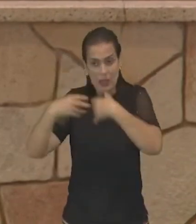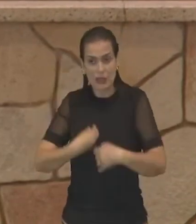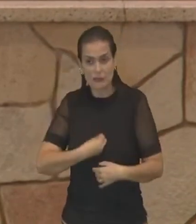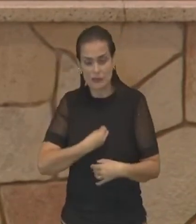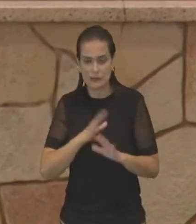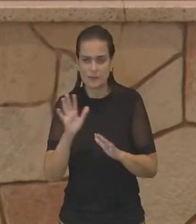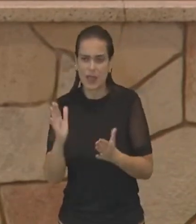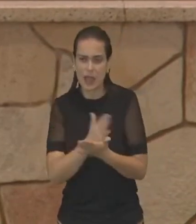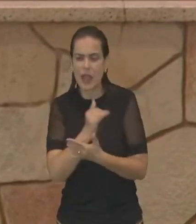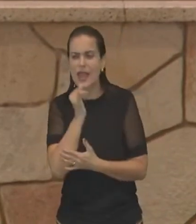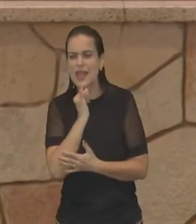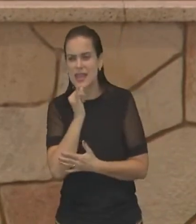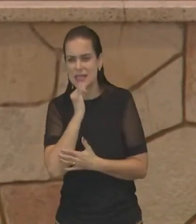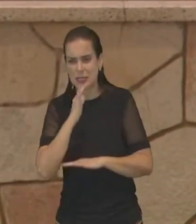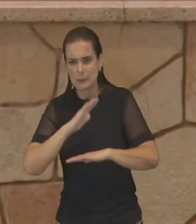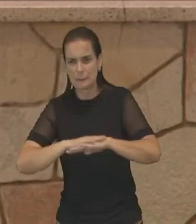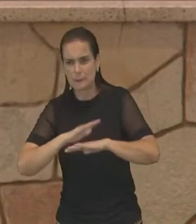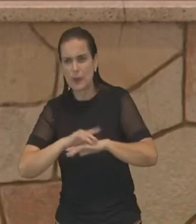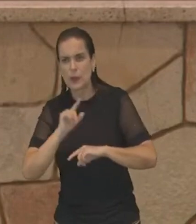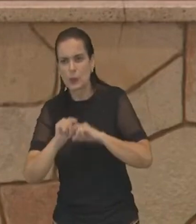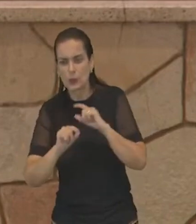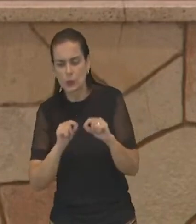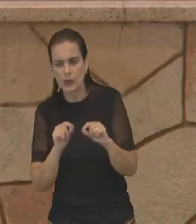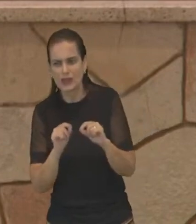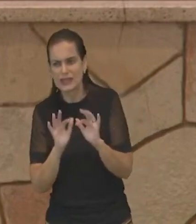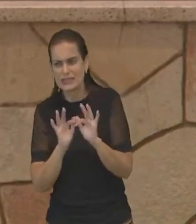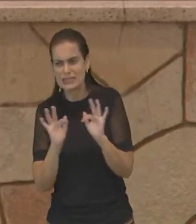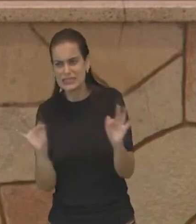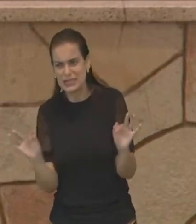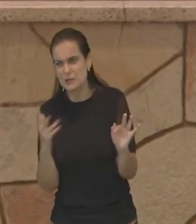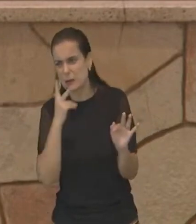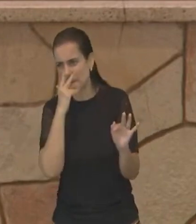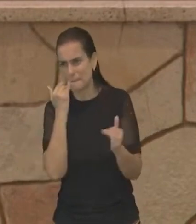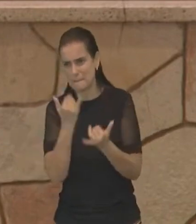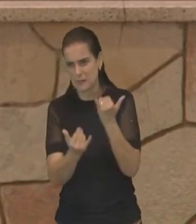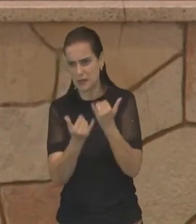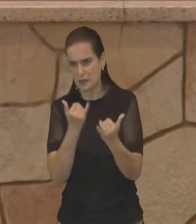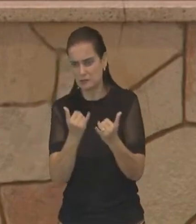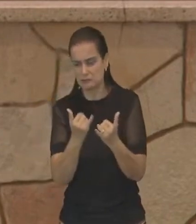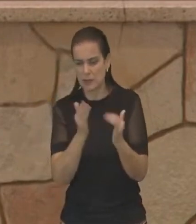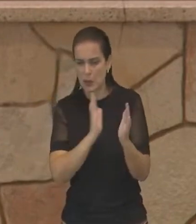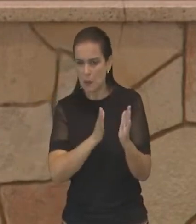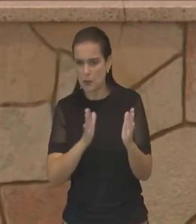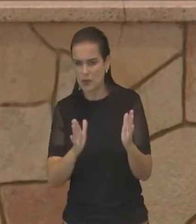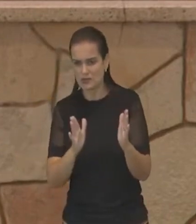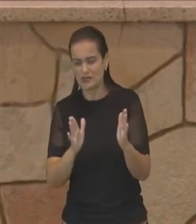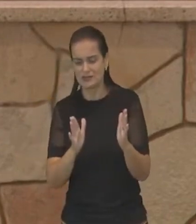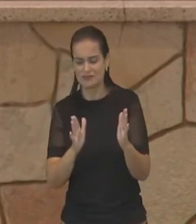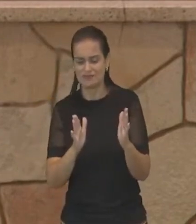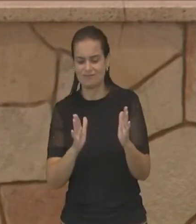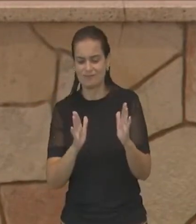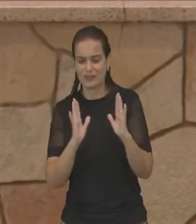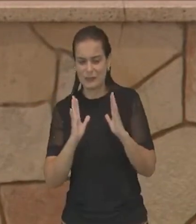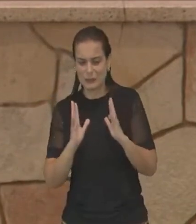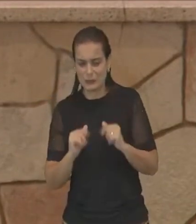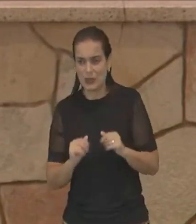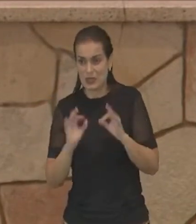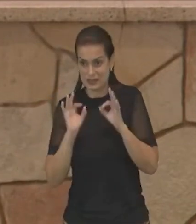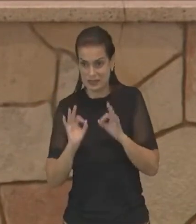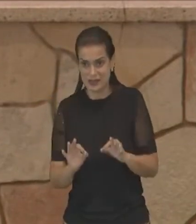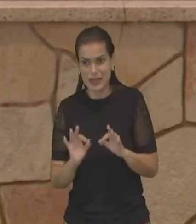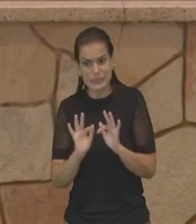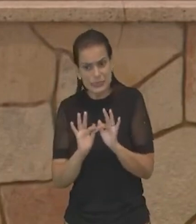alguns exemplos muito práticos? Coisas tão simples. Veja que o processo de santidade não é complicado, queridos, é